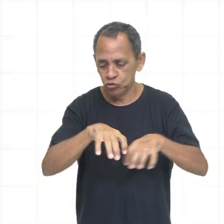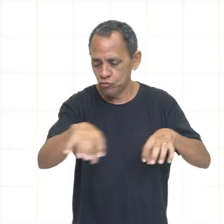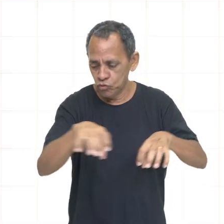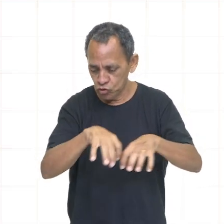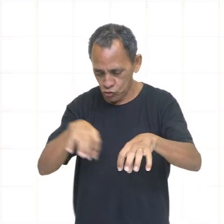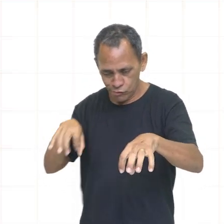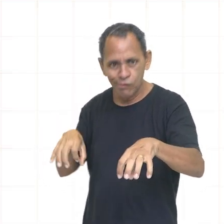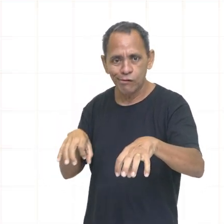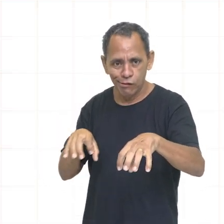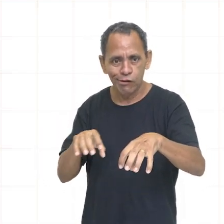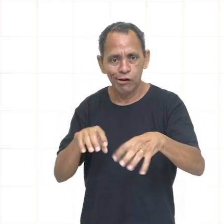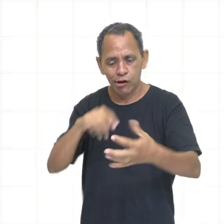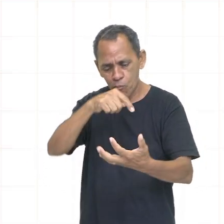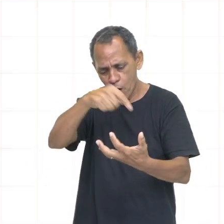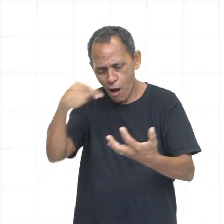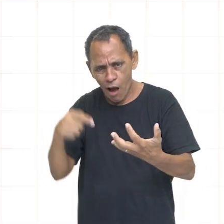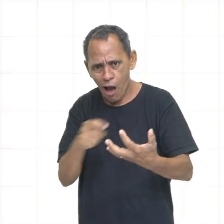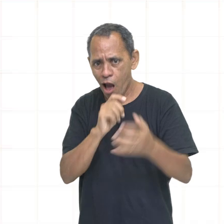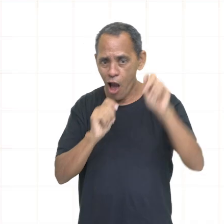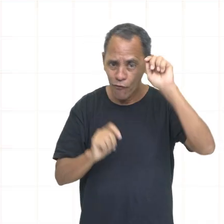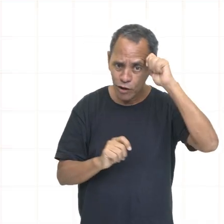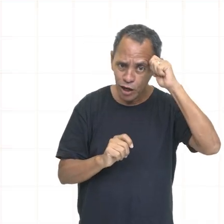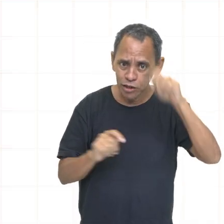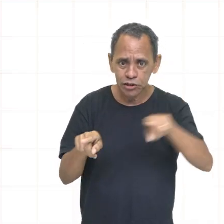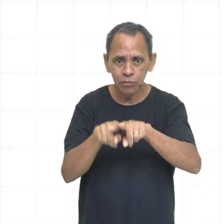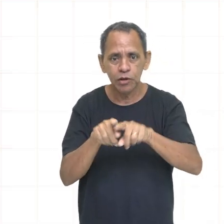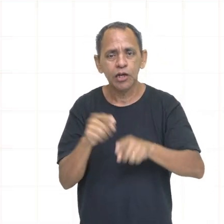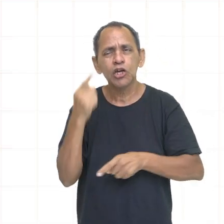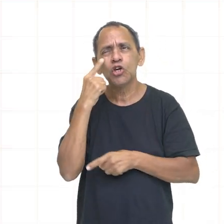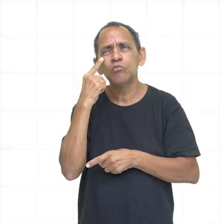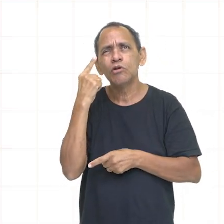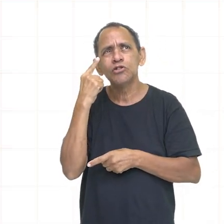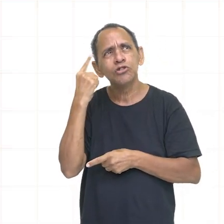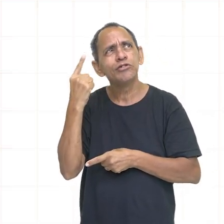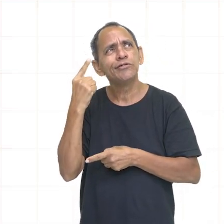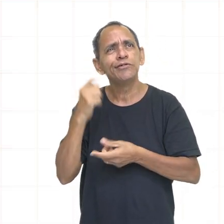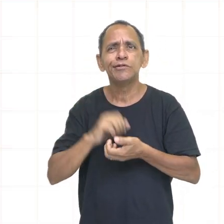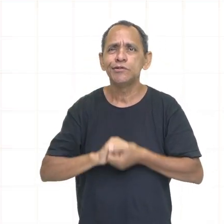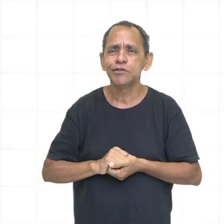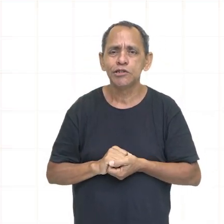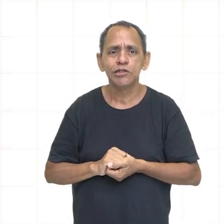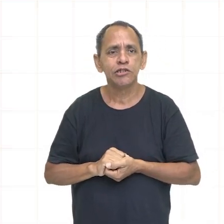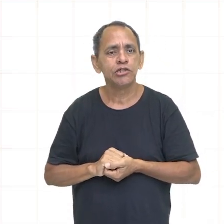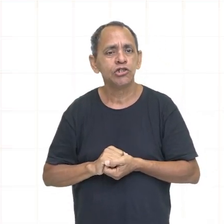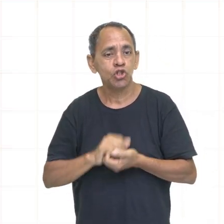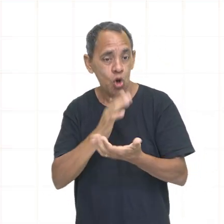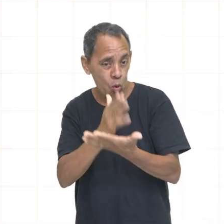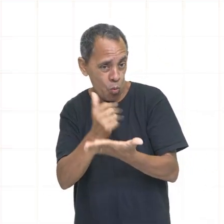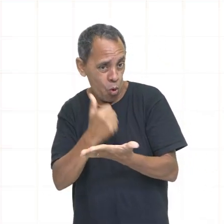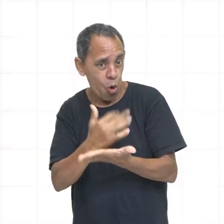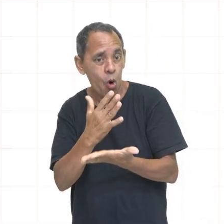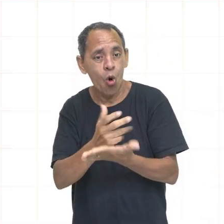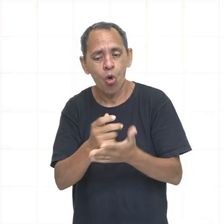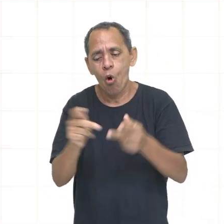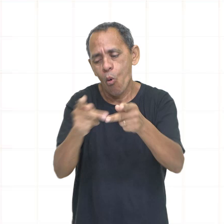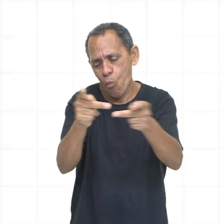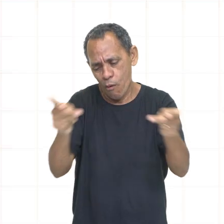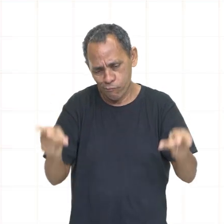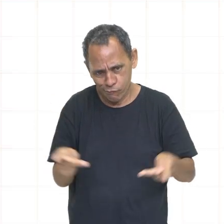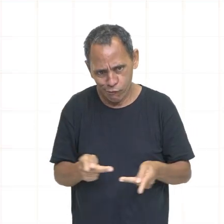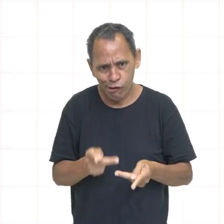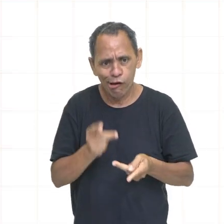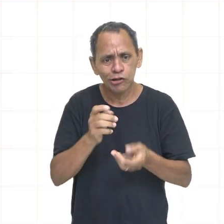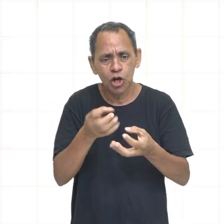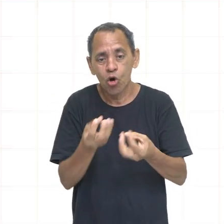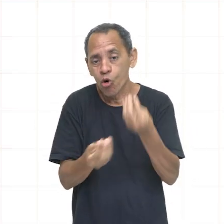continente africano. Gente, vamos imaginar então uma fatia de bolo ou uma pizza, galera. Como é que se deu essa divisão? Basicamente,